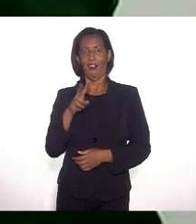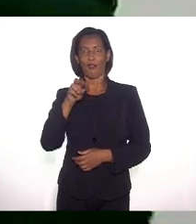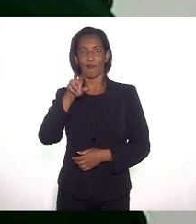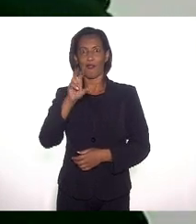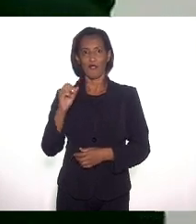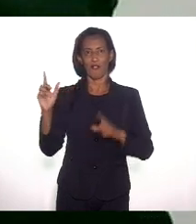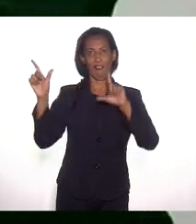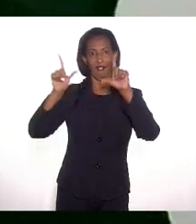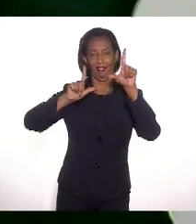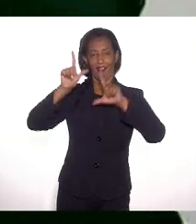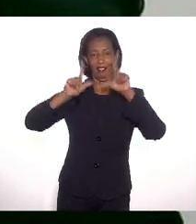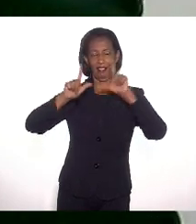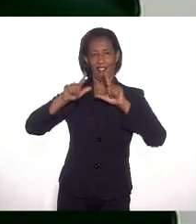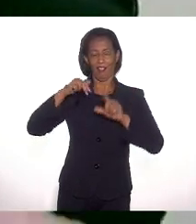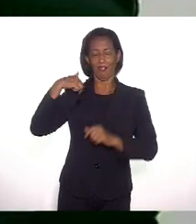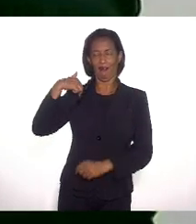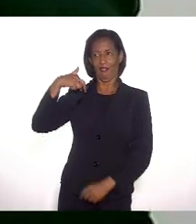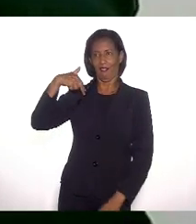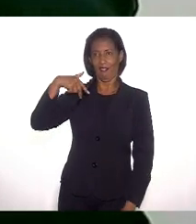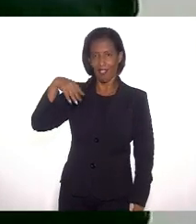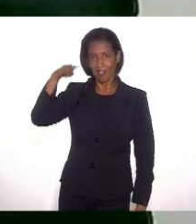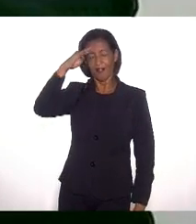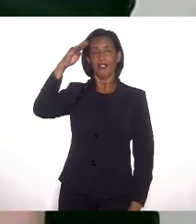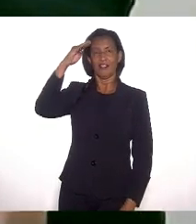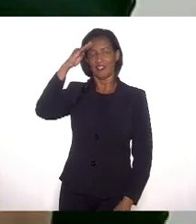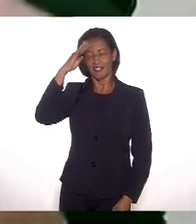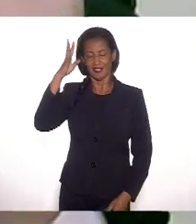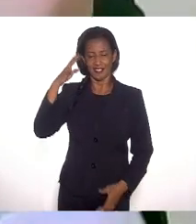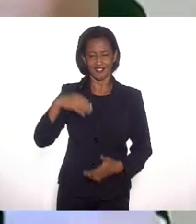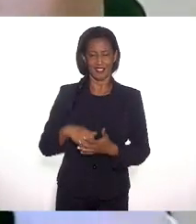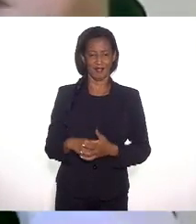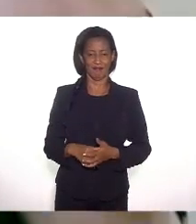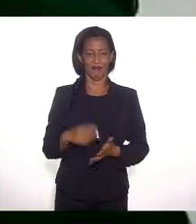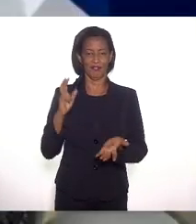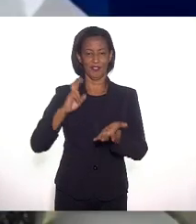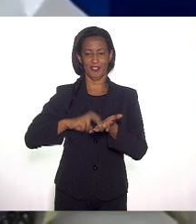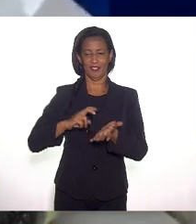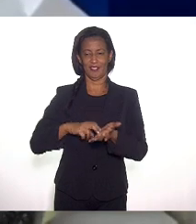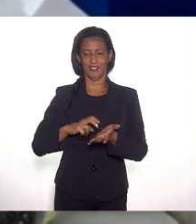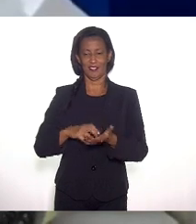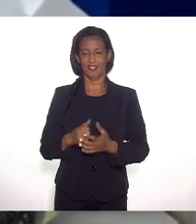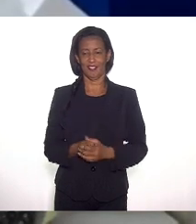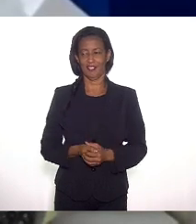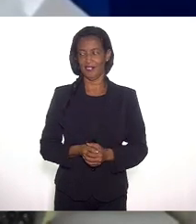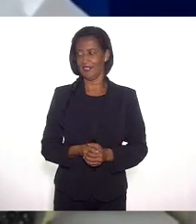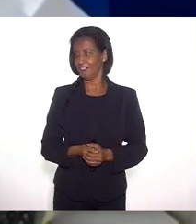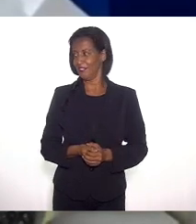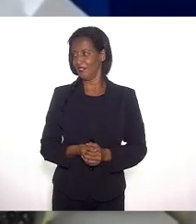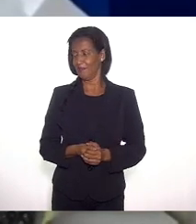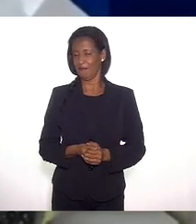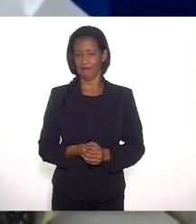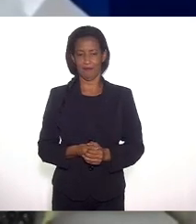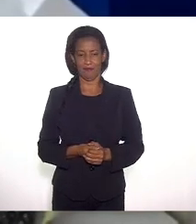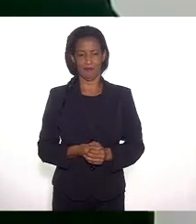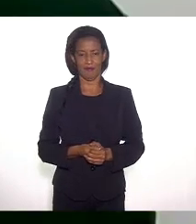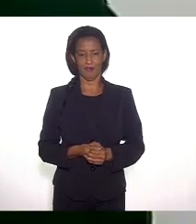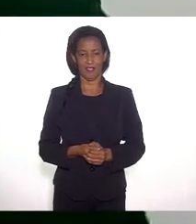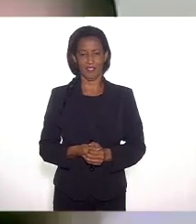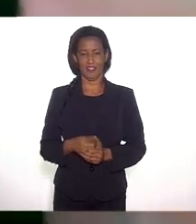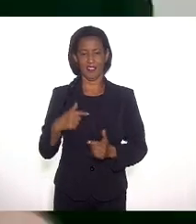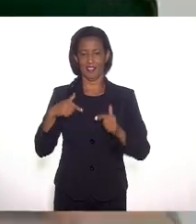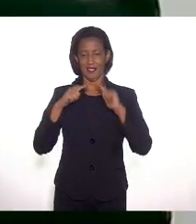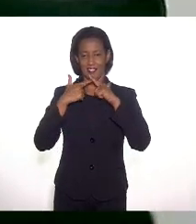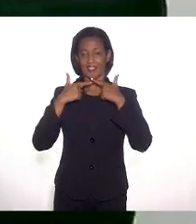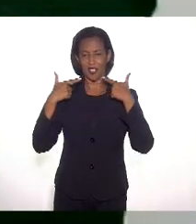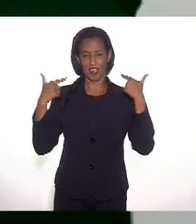e distraidamente bate a cabeça e não me vi. Enfim, eu hoje de manhã. Entendi. Um misto de raiva e